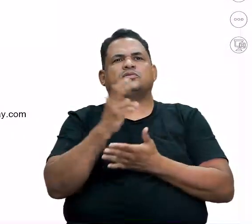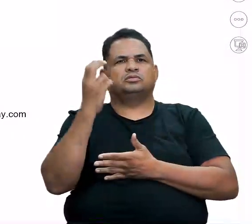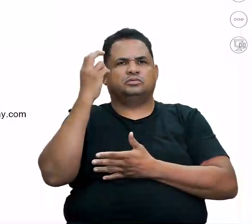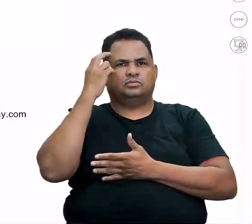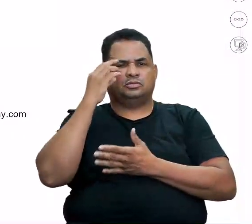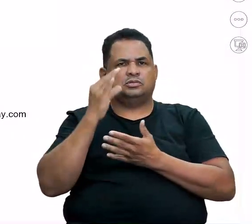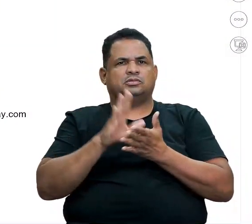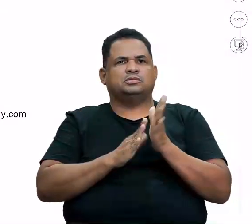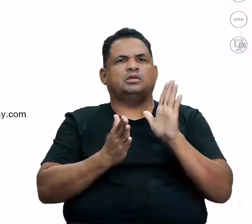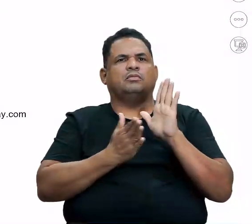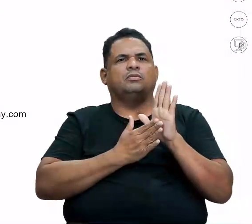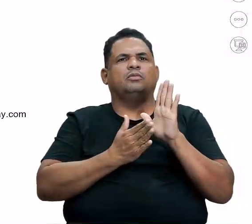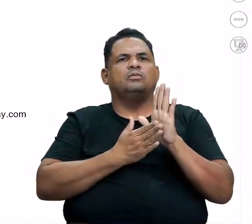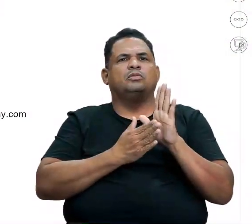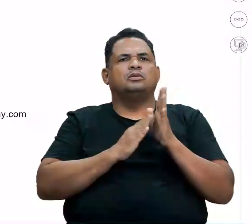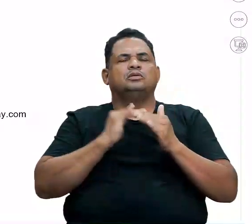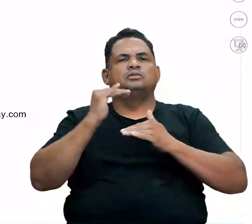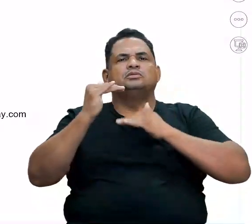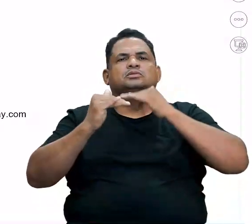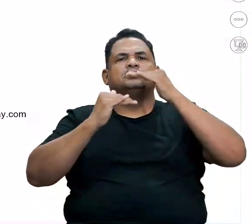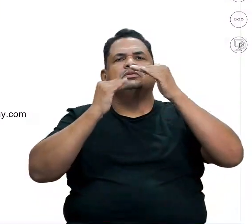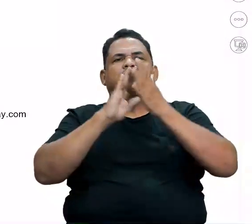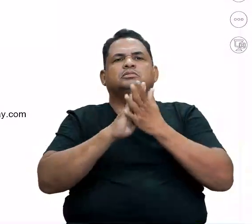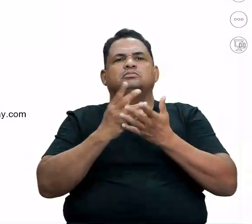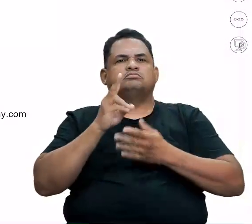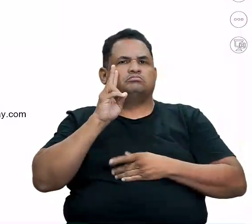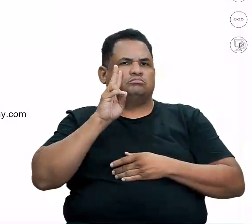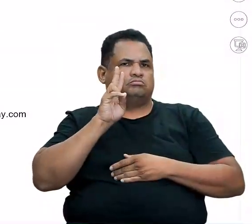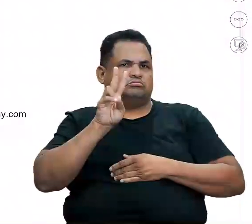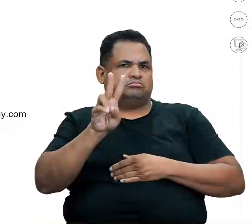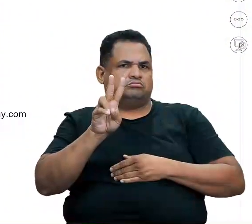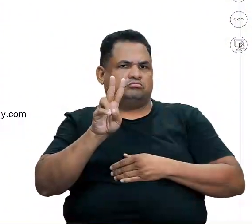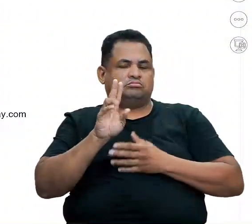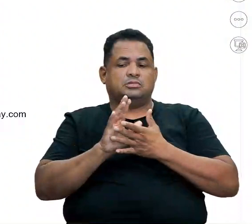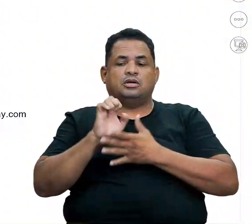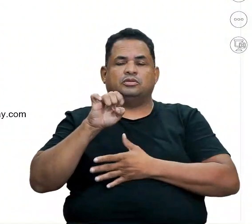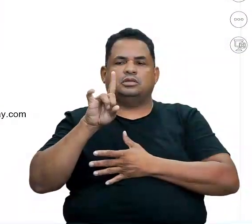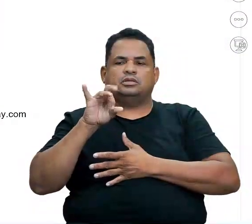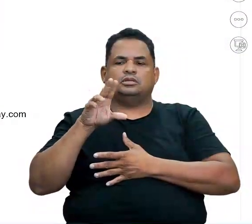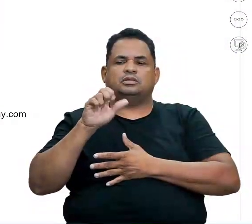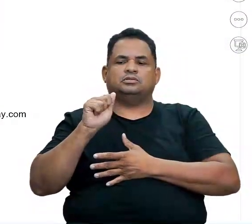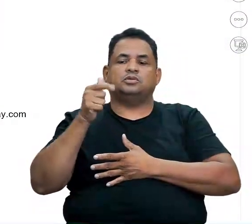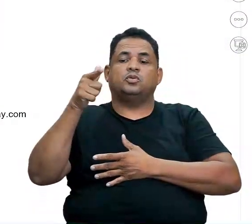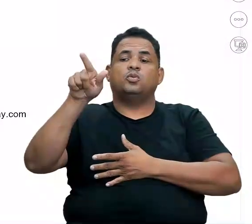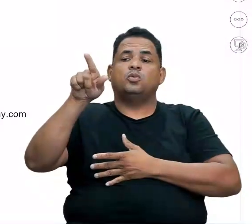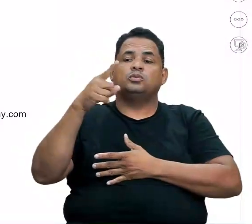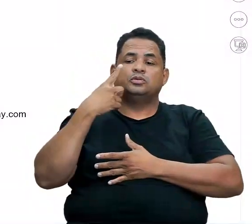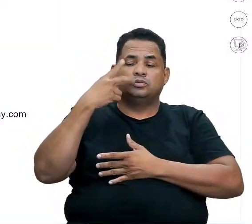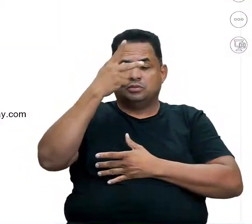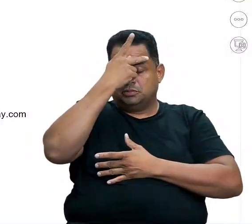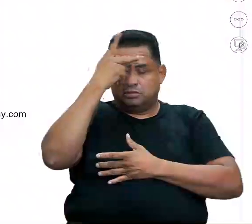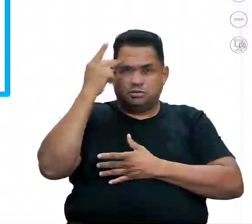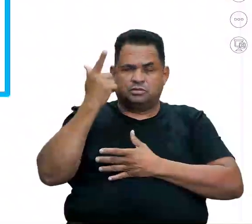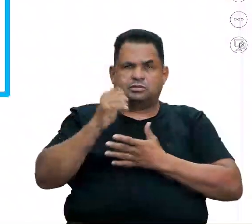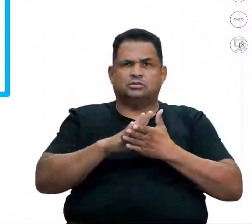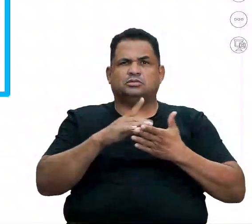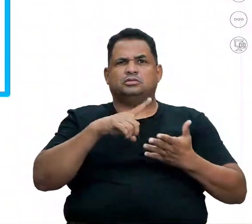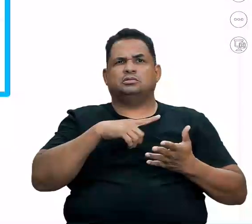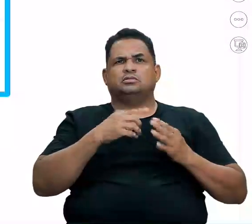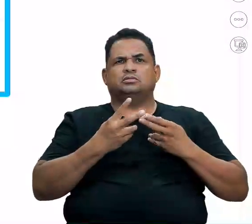de um olhar diferente sobre a alteridade. Sobre quem? Sobre o outro, né? O estudo da diversidade, ele me dá esse